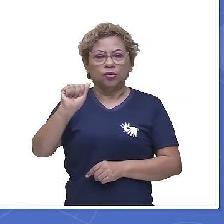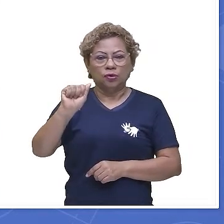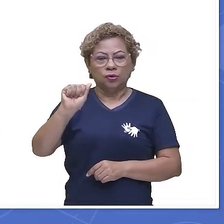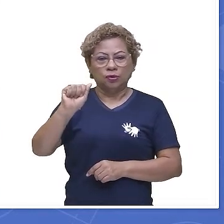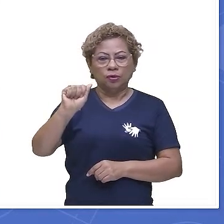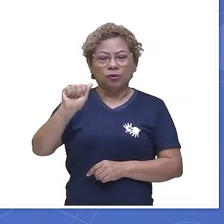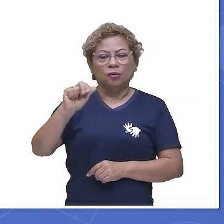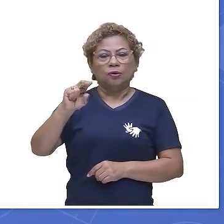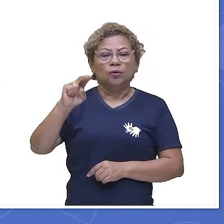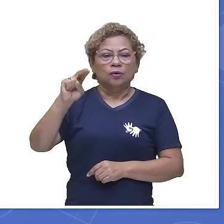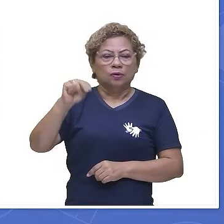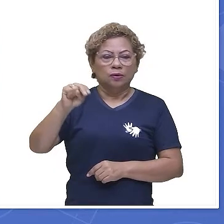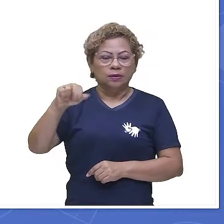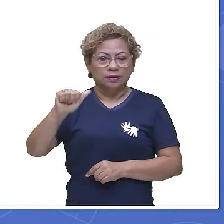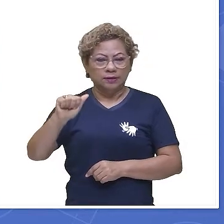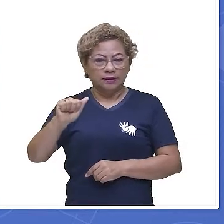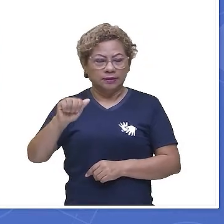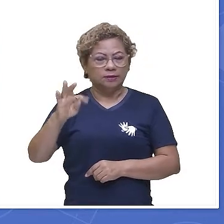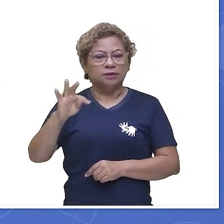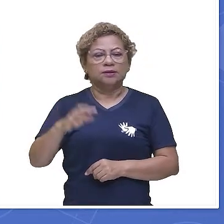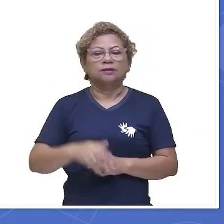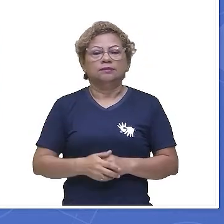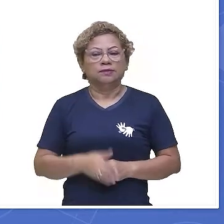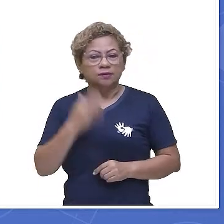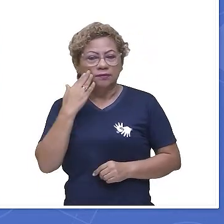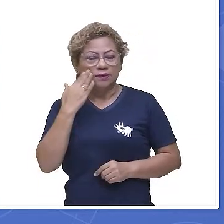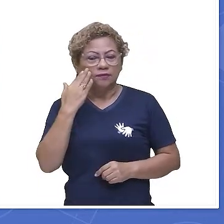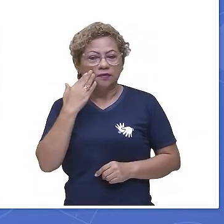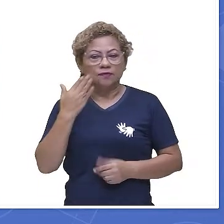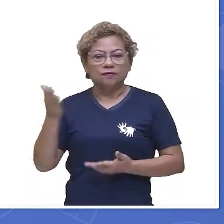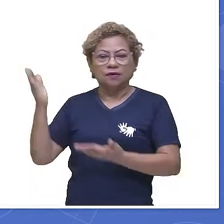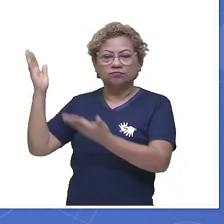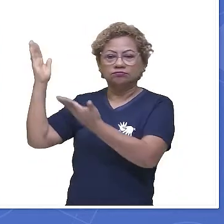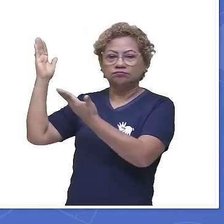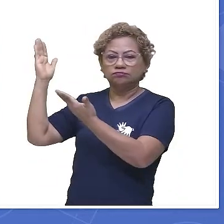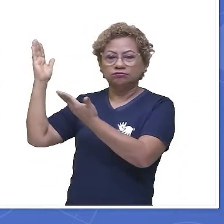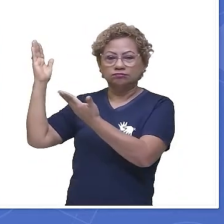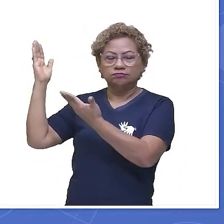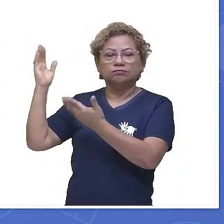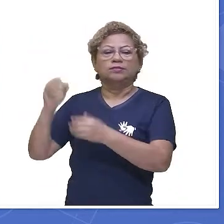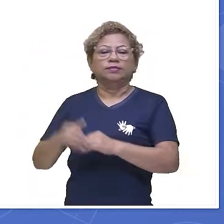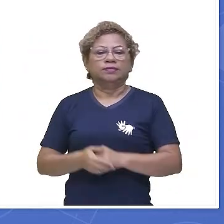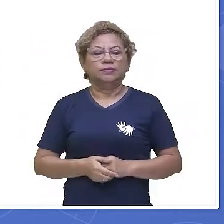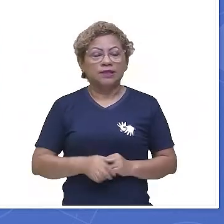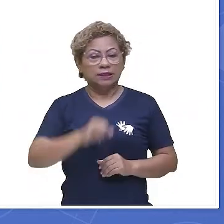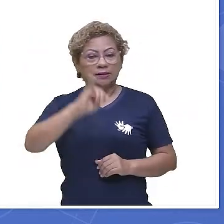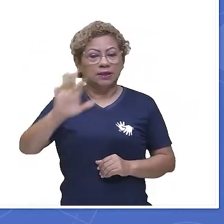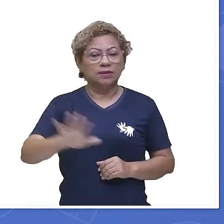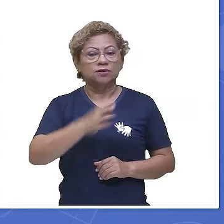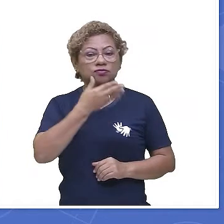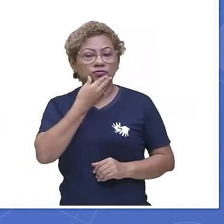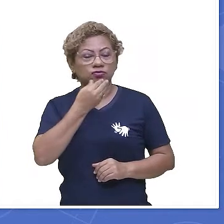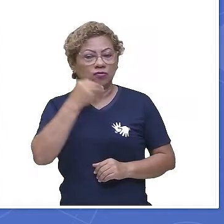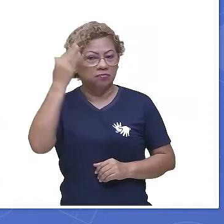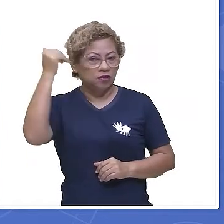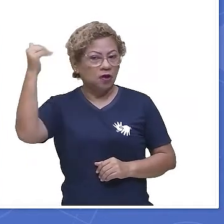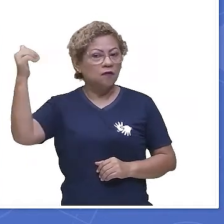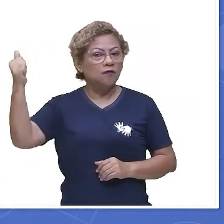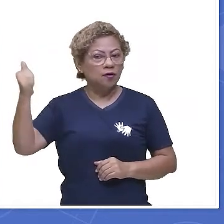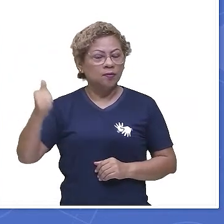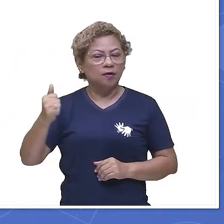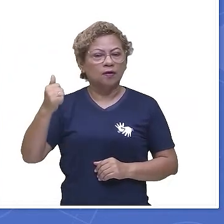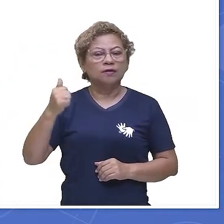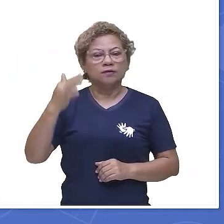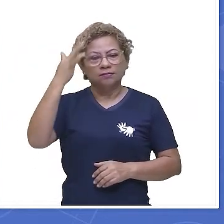algumas fotos desses nomes importantes que você acabou de ver. Nós temos aí o René Descartes, o Isaac Newton, Galileu